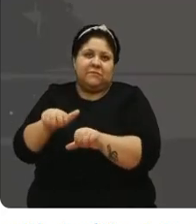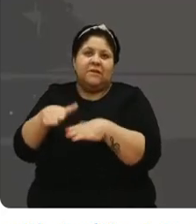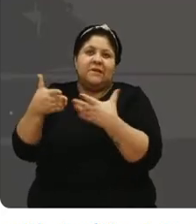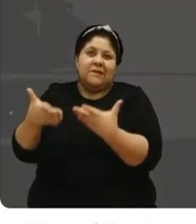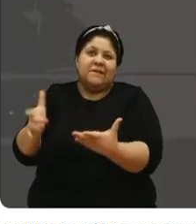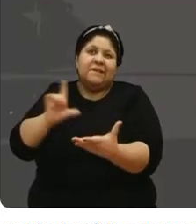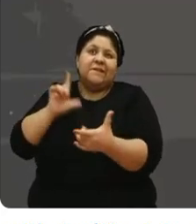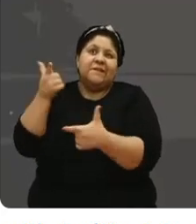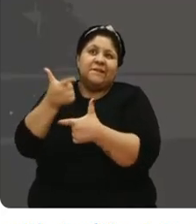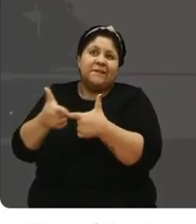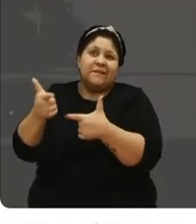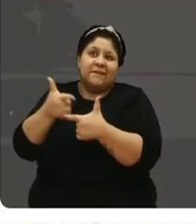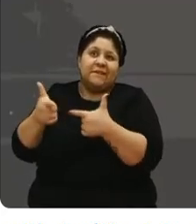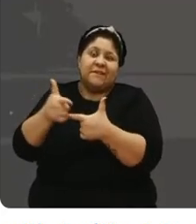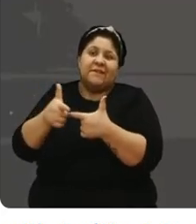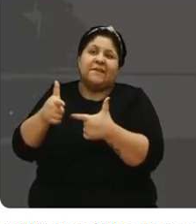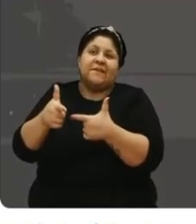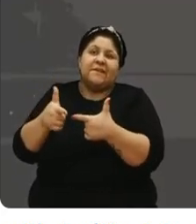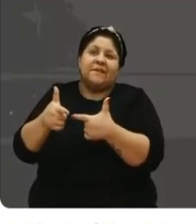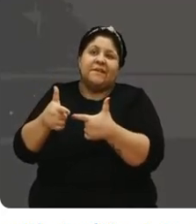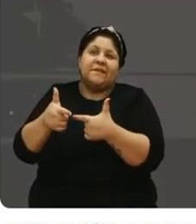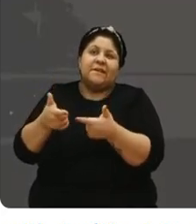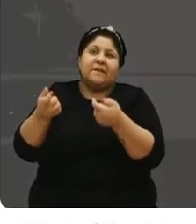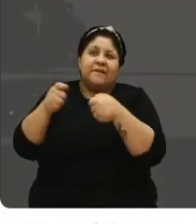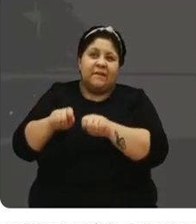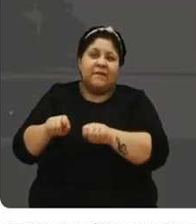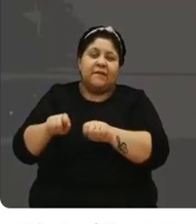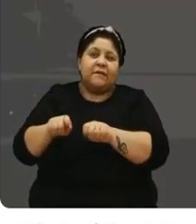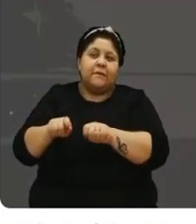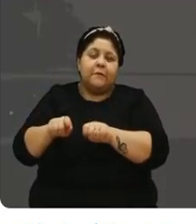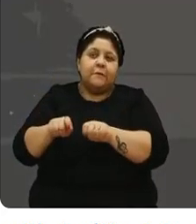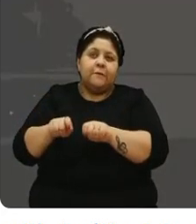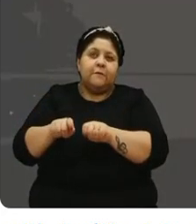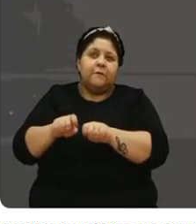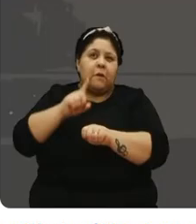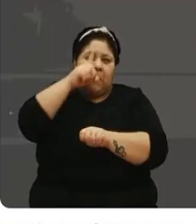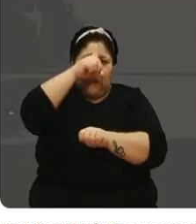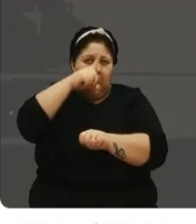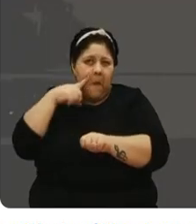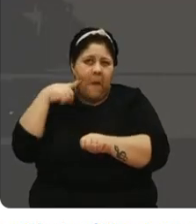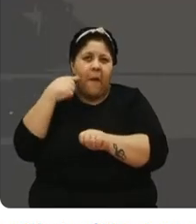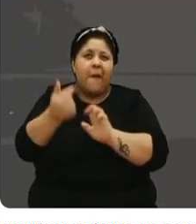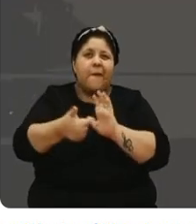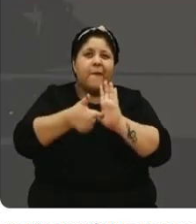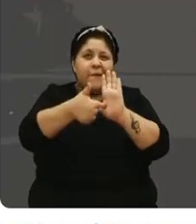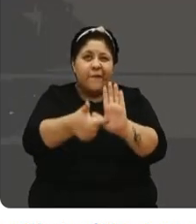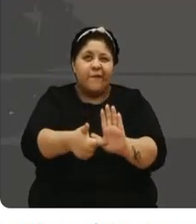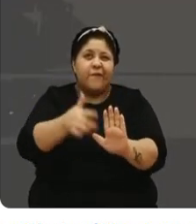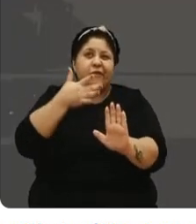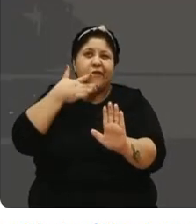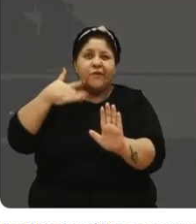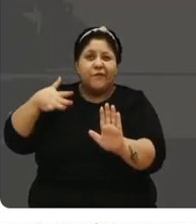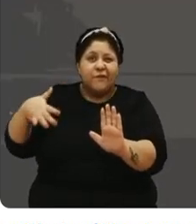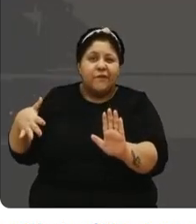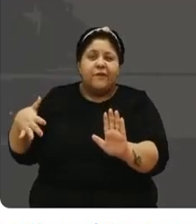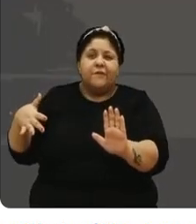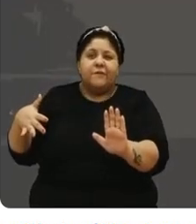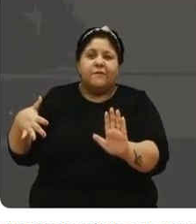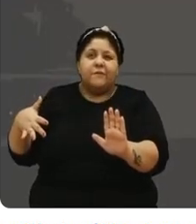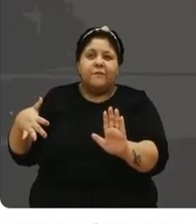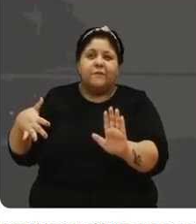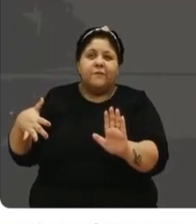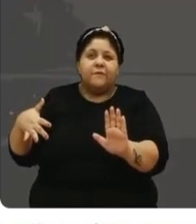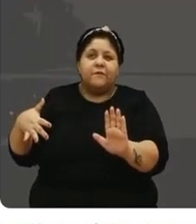Então ela tem um pró-BNP alterado, PCR ultrassensível super inflamado, mostrando que esse corpinho da criança está muito inflamado, e